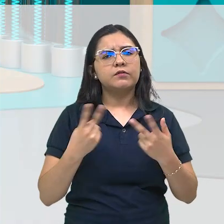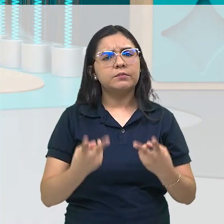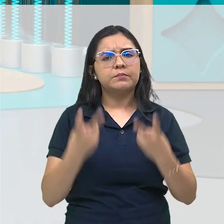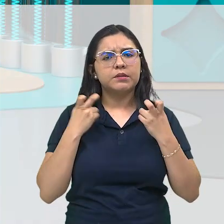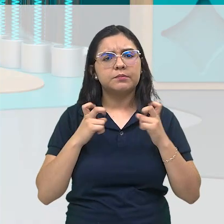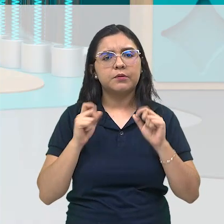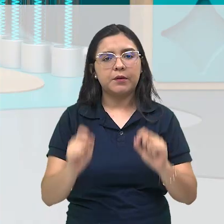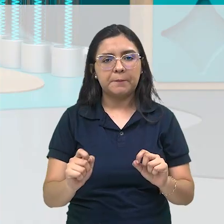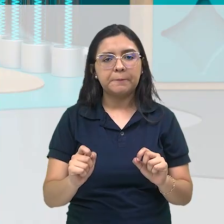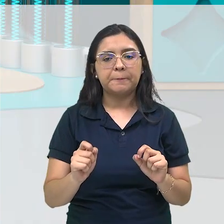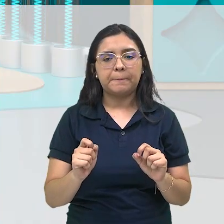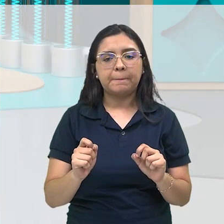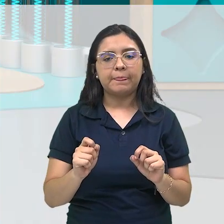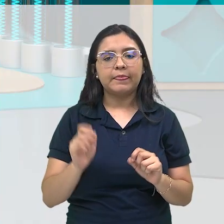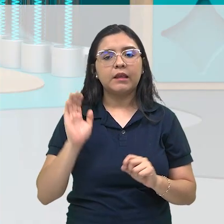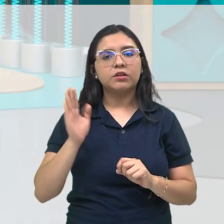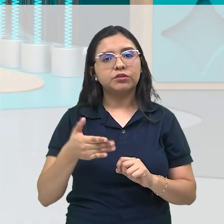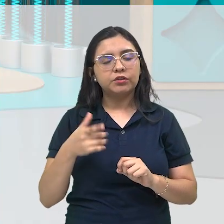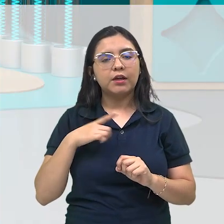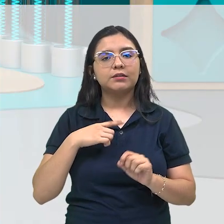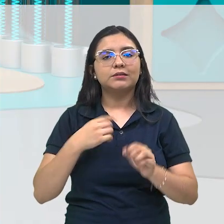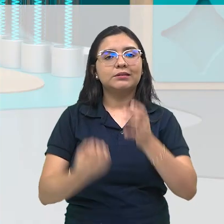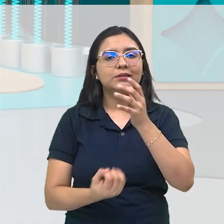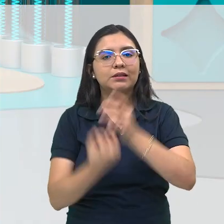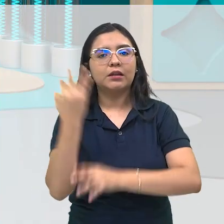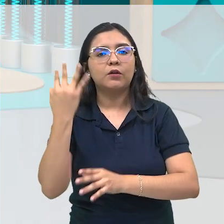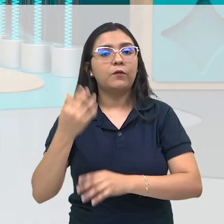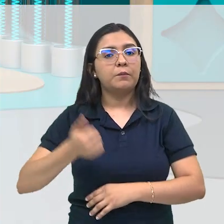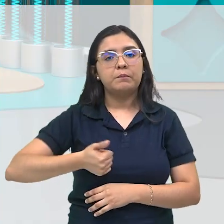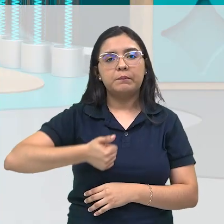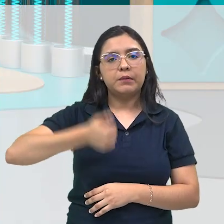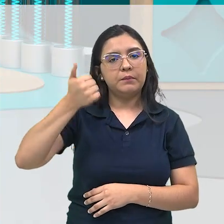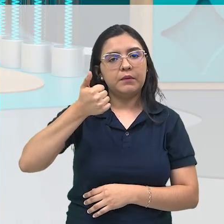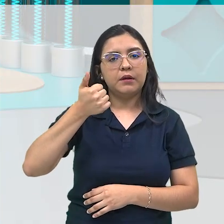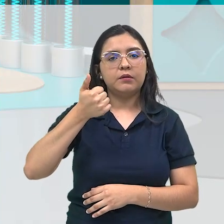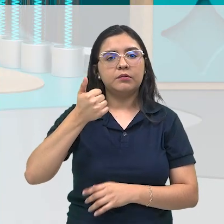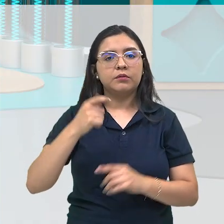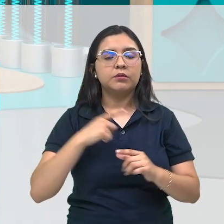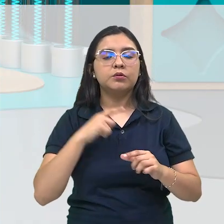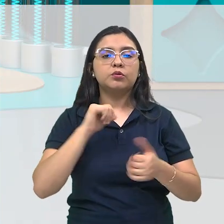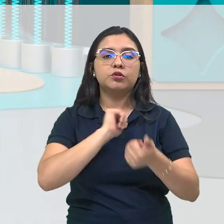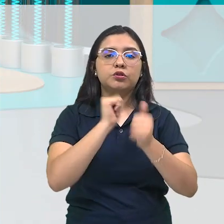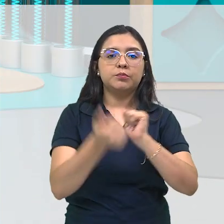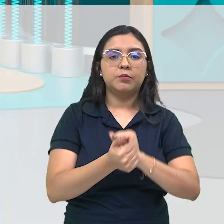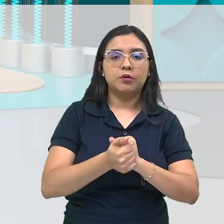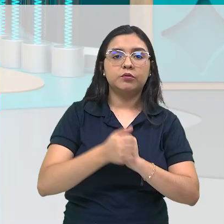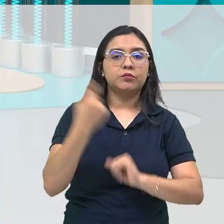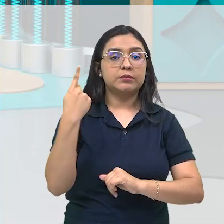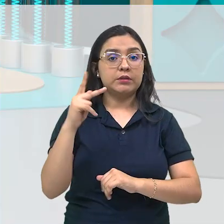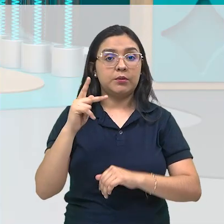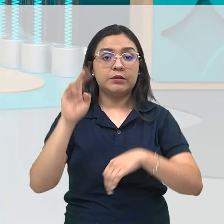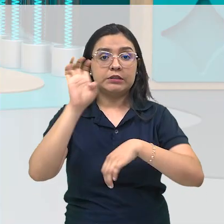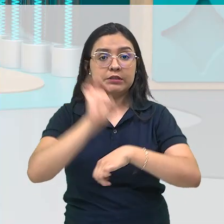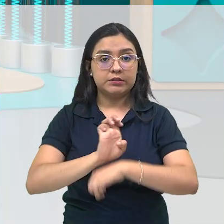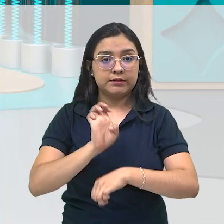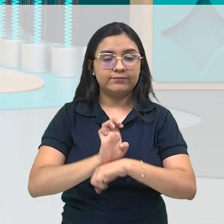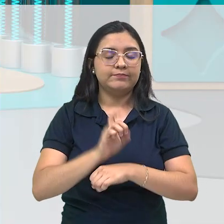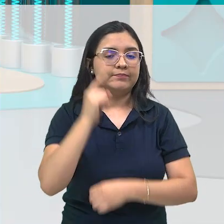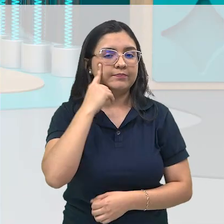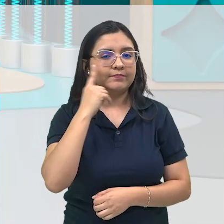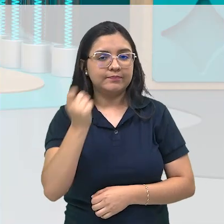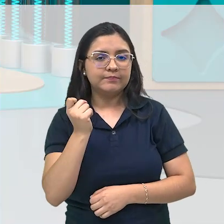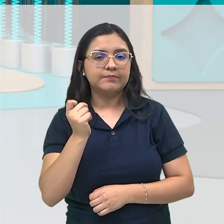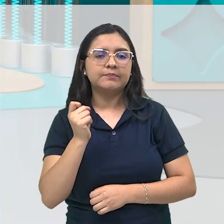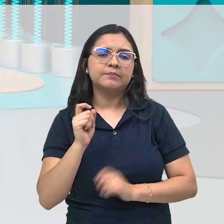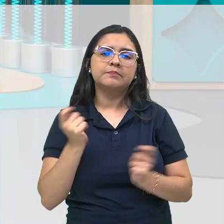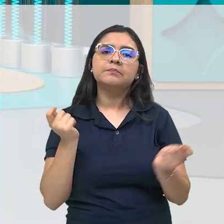você fez surgir, né? Foi pioneiro do esporte no estado. Então, olha só que interessante.